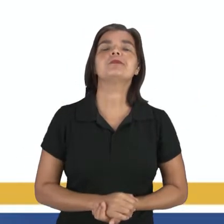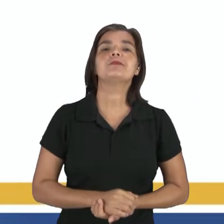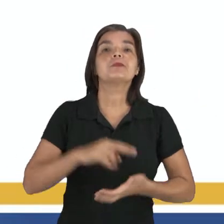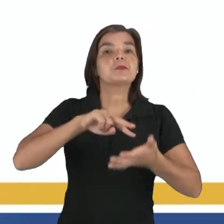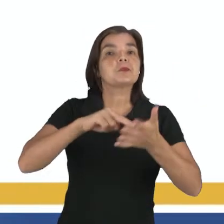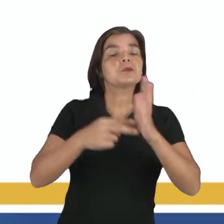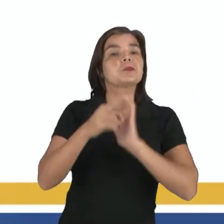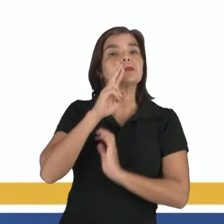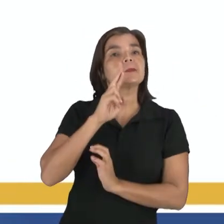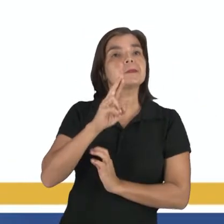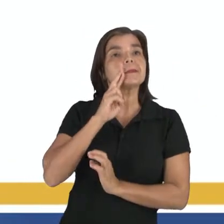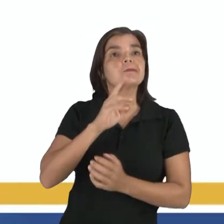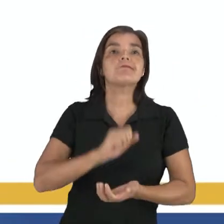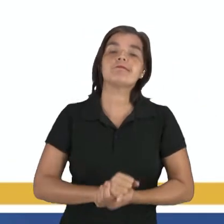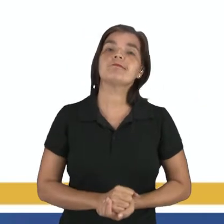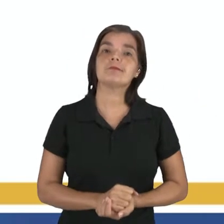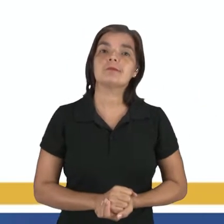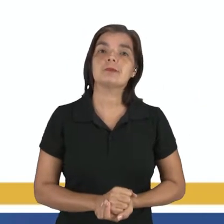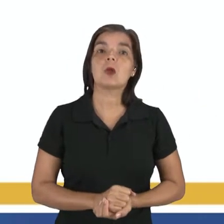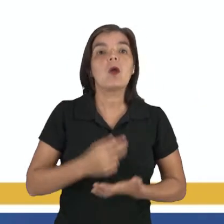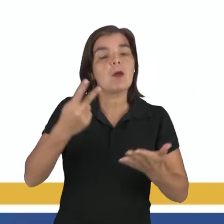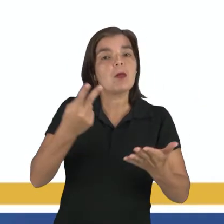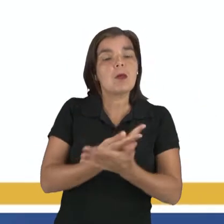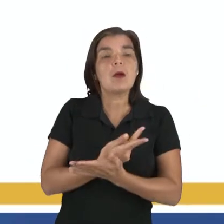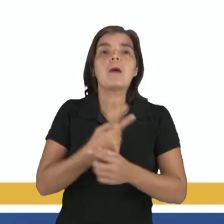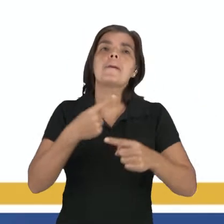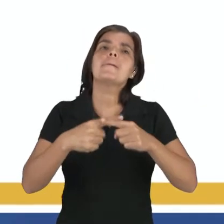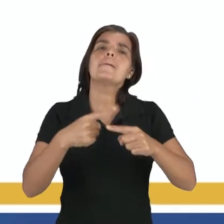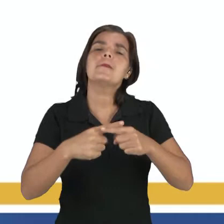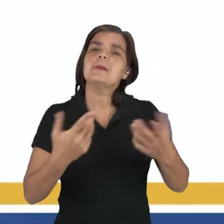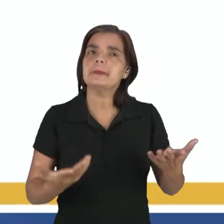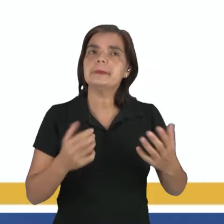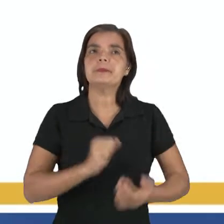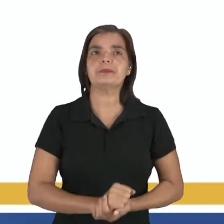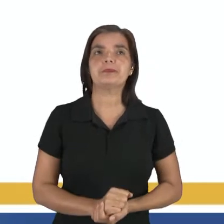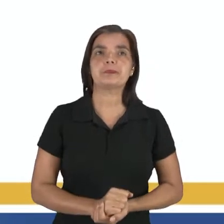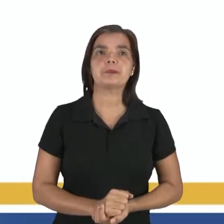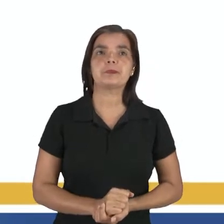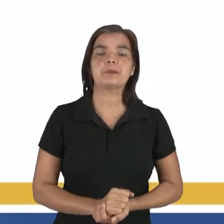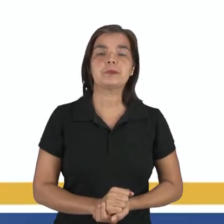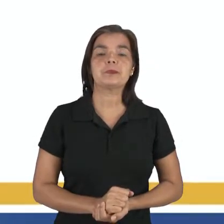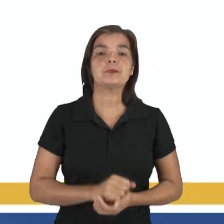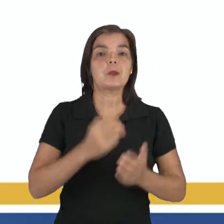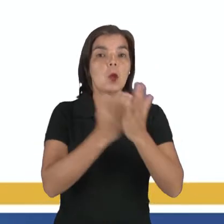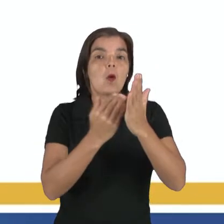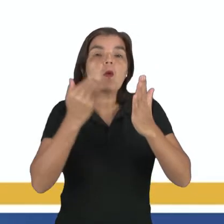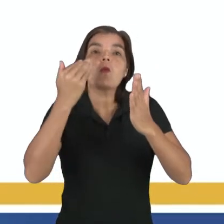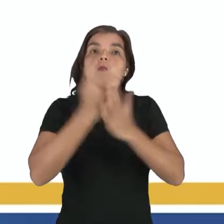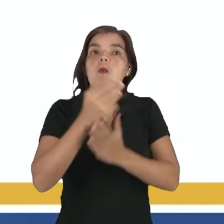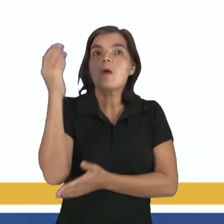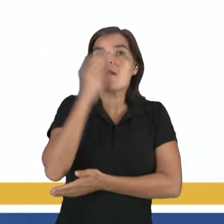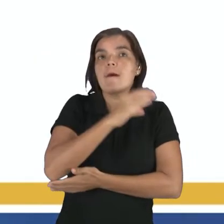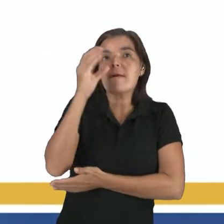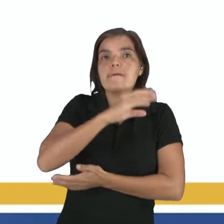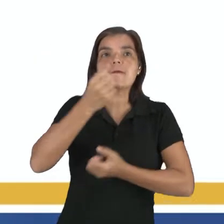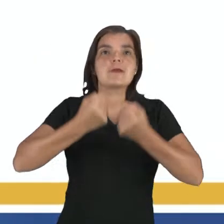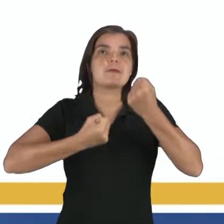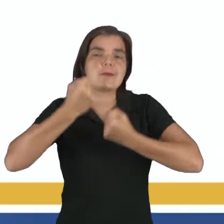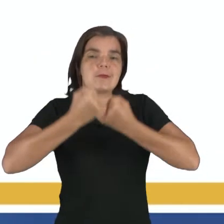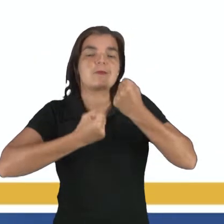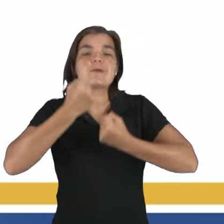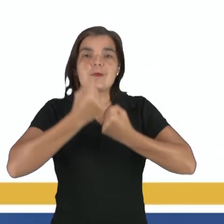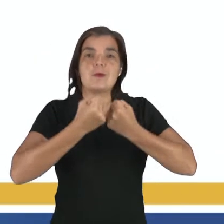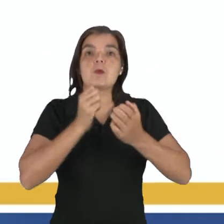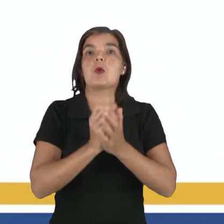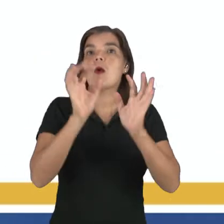é o que diz a resposta é a resposta é incorreta porque quando o quando aumentamos a velocidade